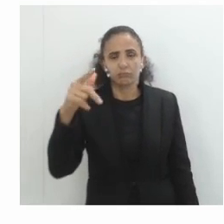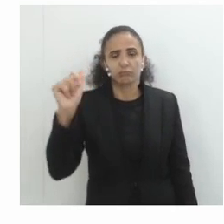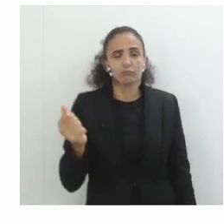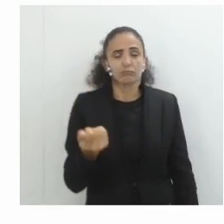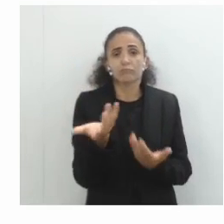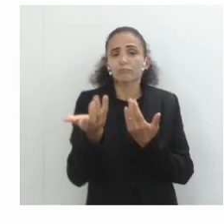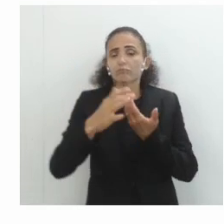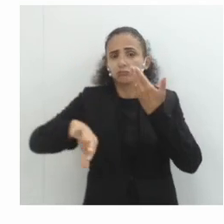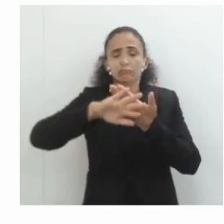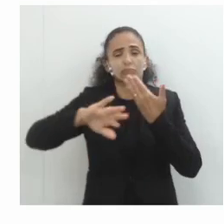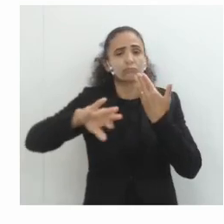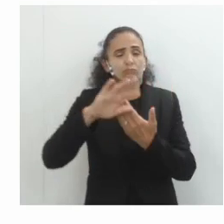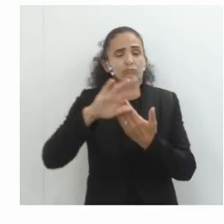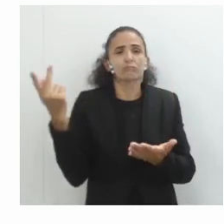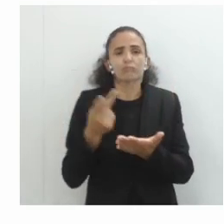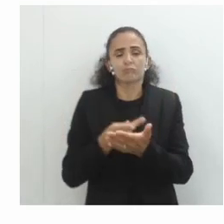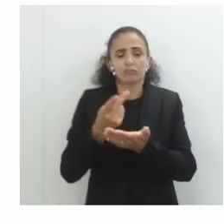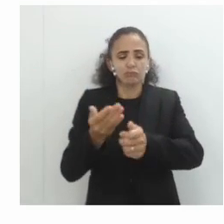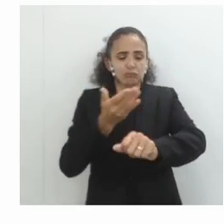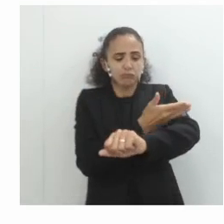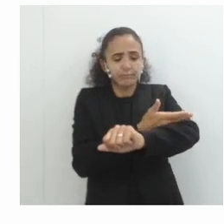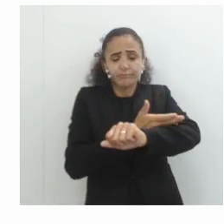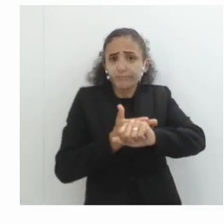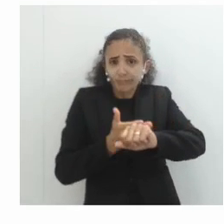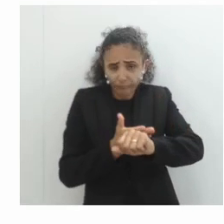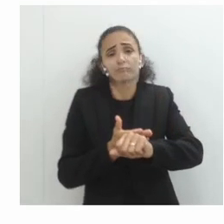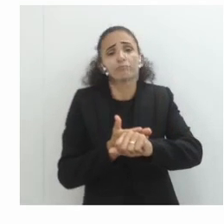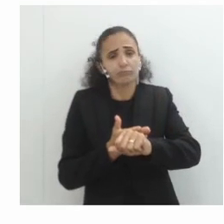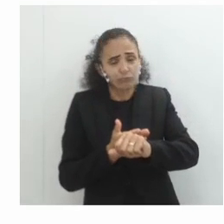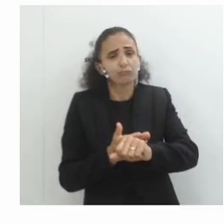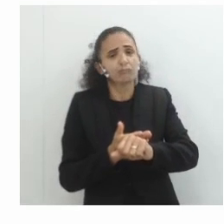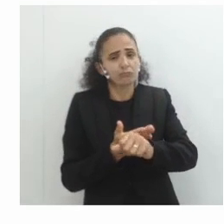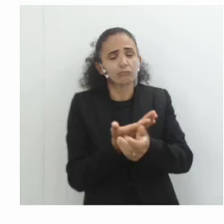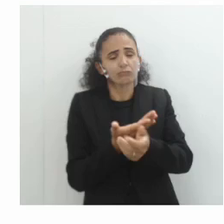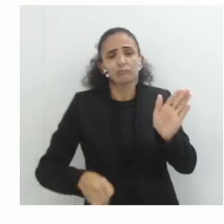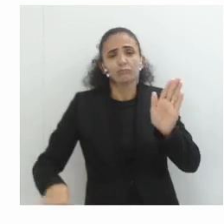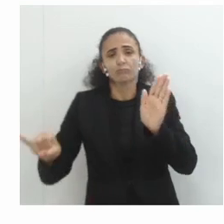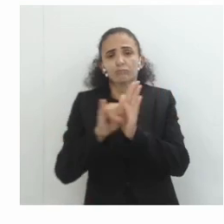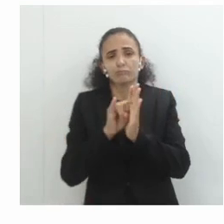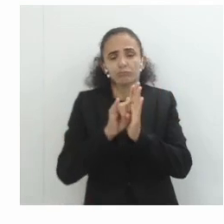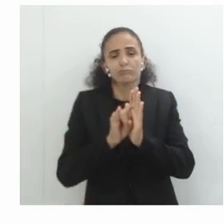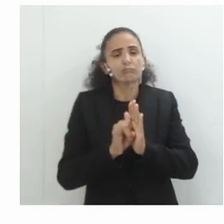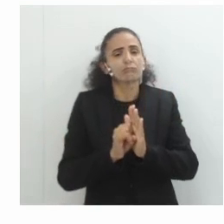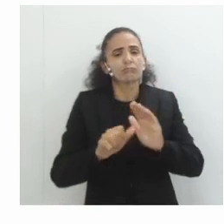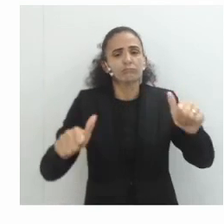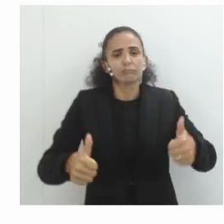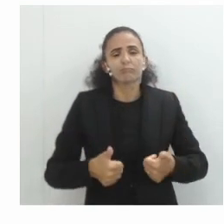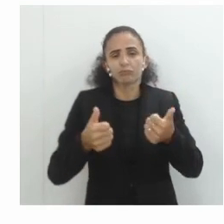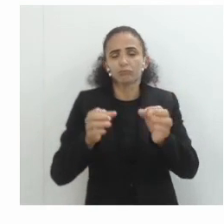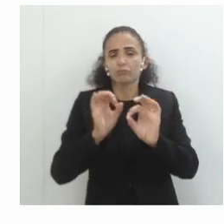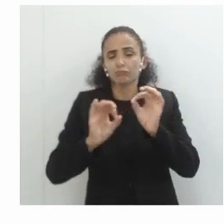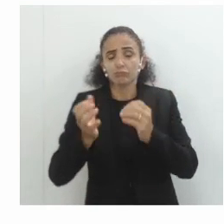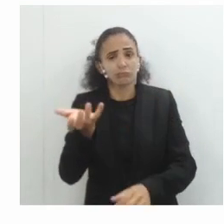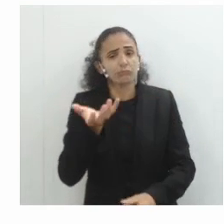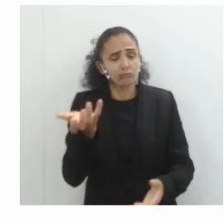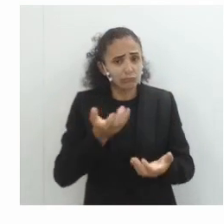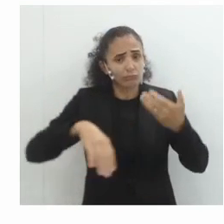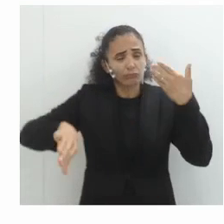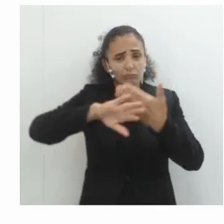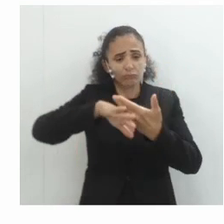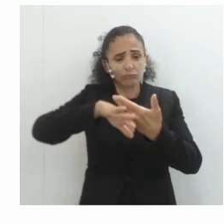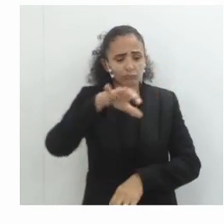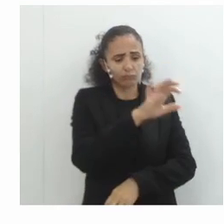se separar. E costumes, a questão da identidade é muito forte. Então eles buscam a separação do